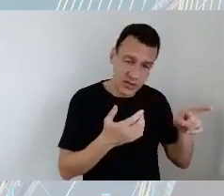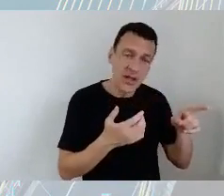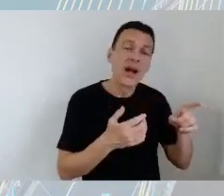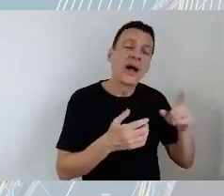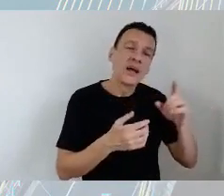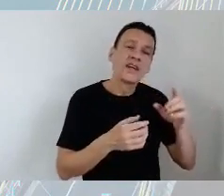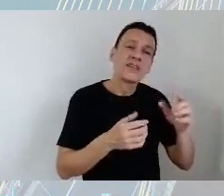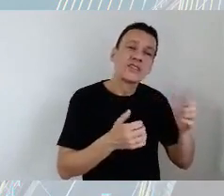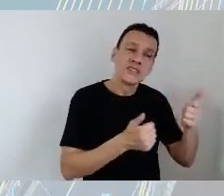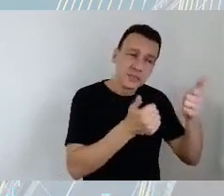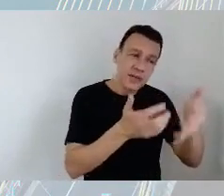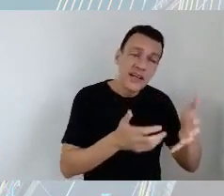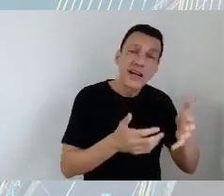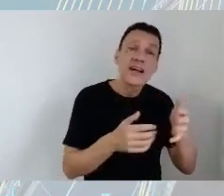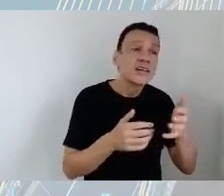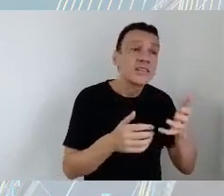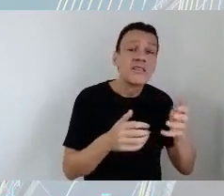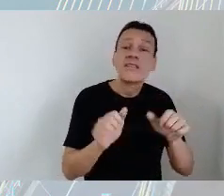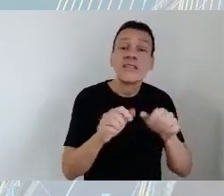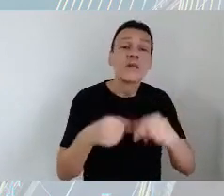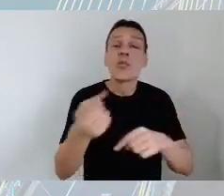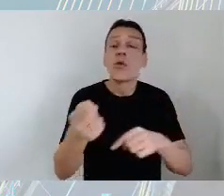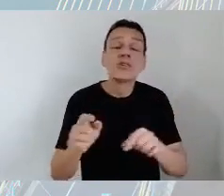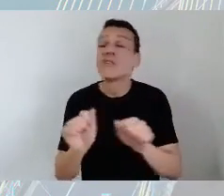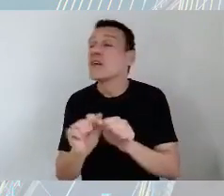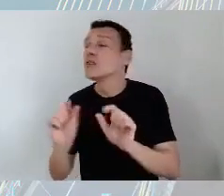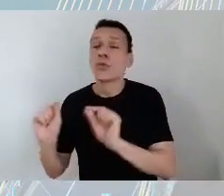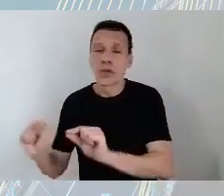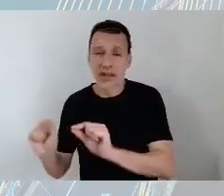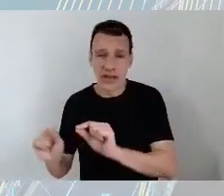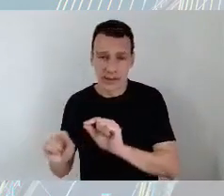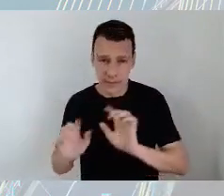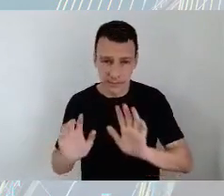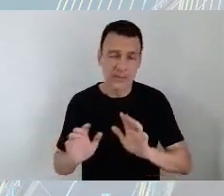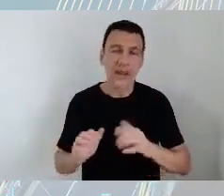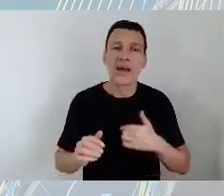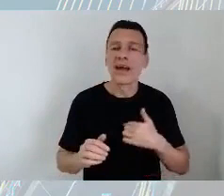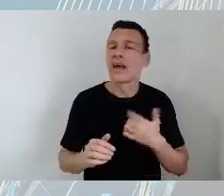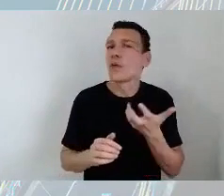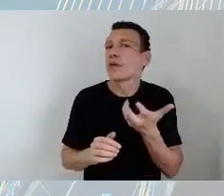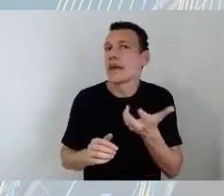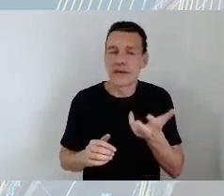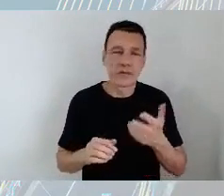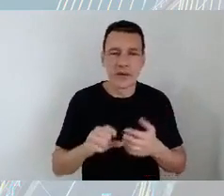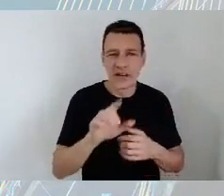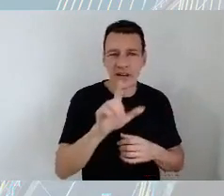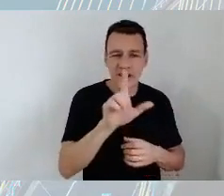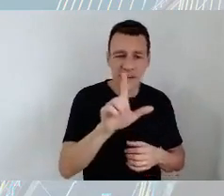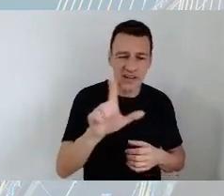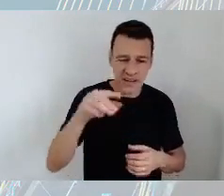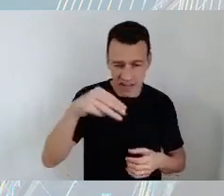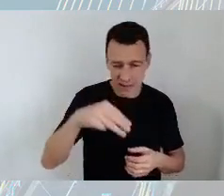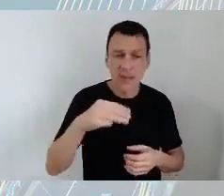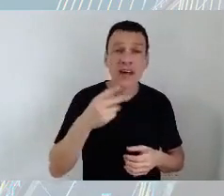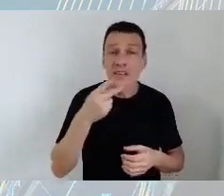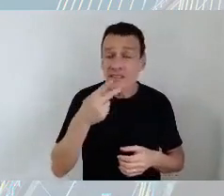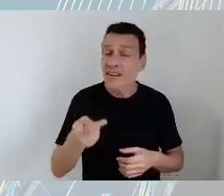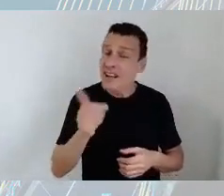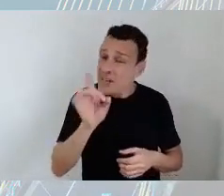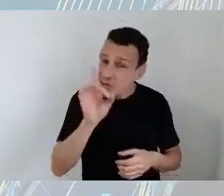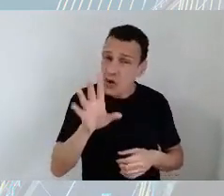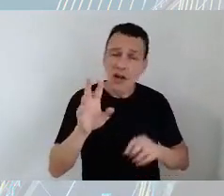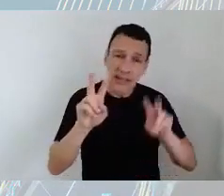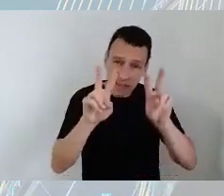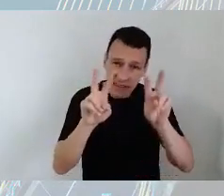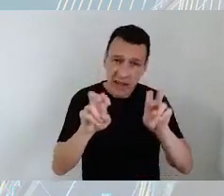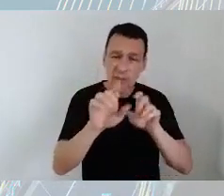modelo. Então, por exemplo, se você quer que esse LLM só fale, por exemplo, de GB, ali que você tem que falar, você é um